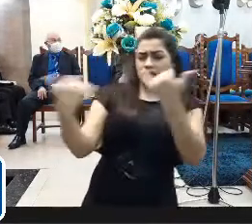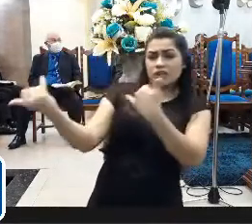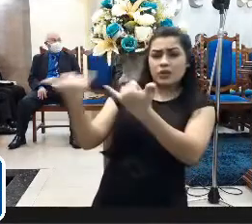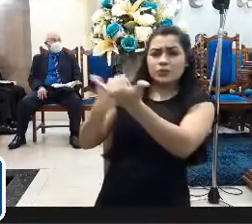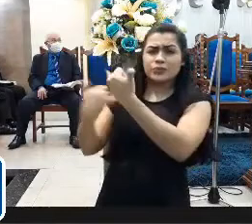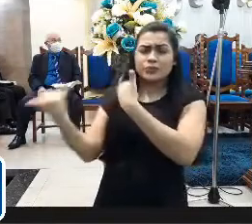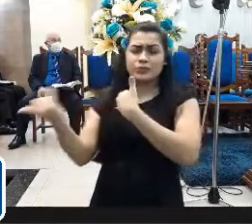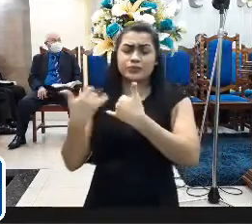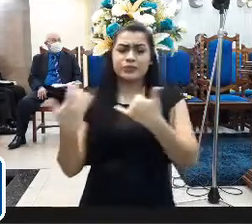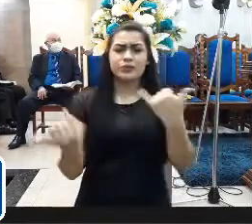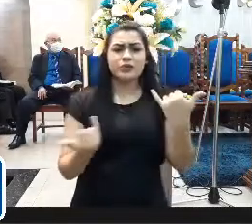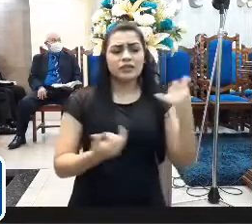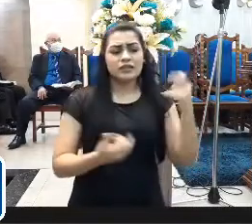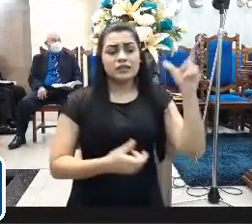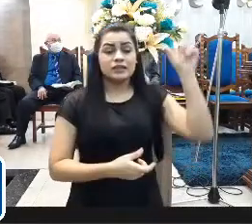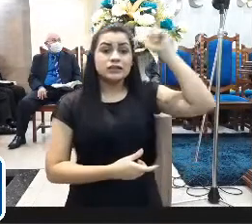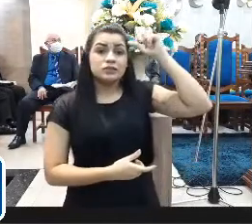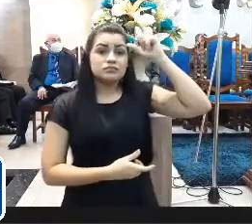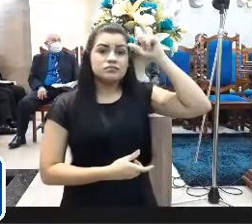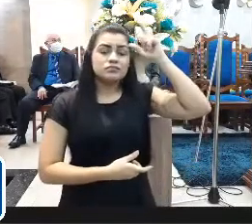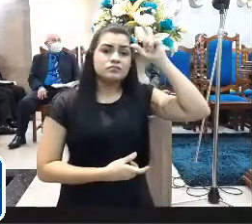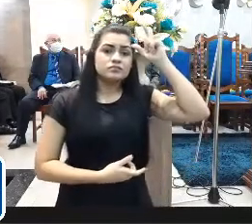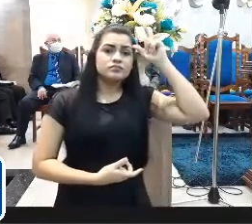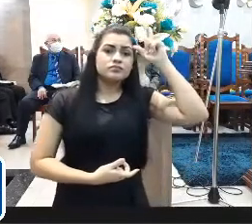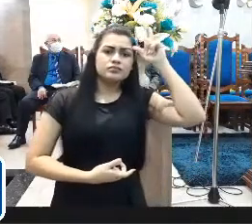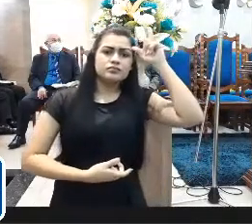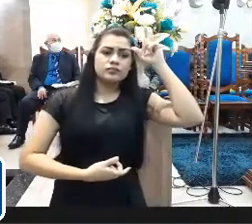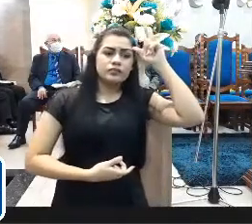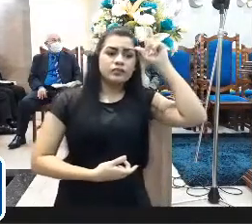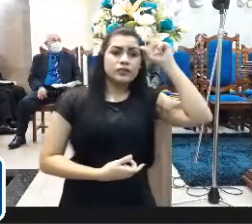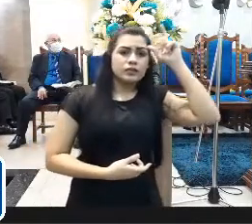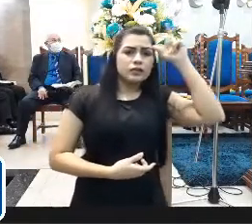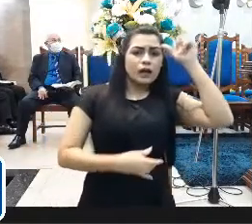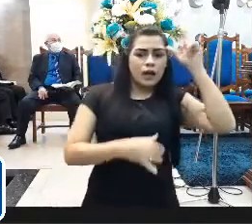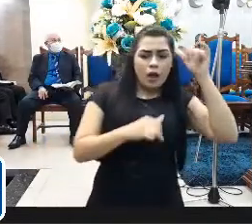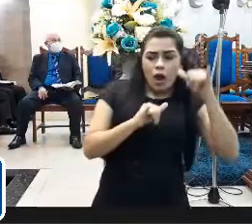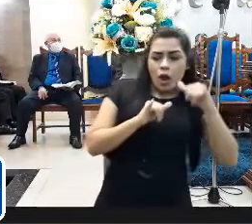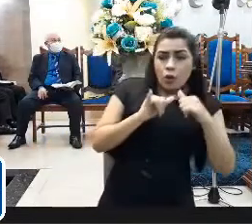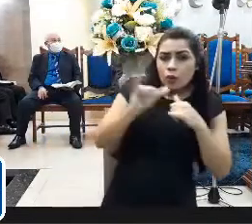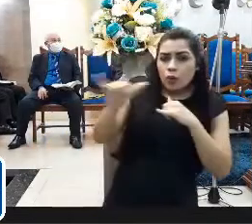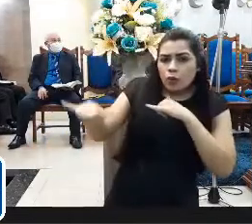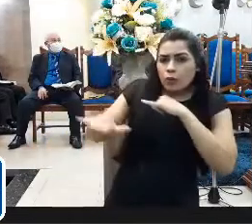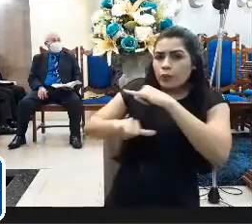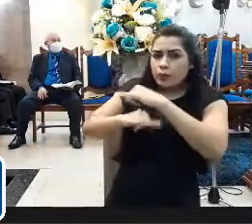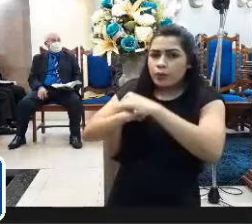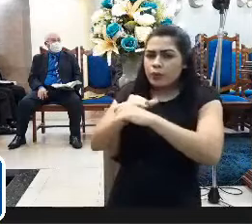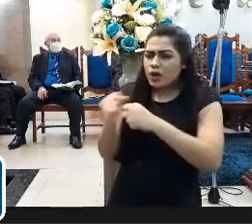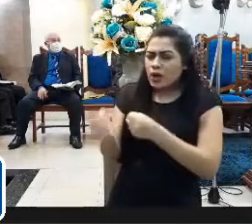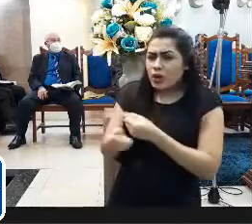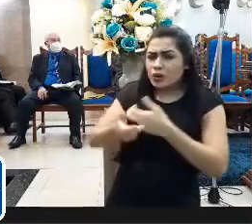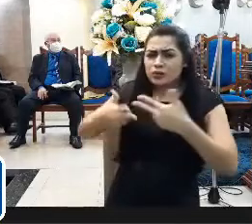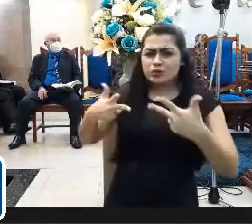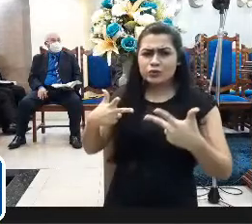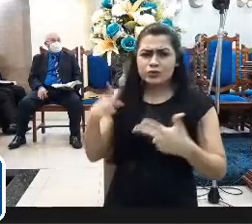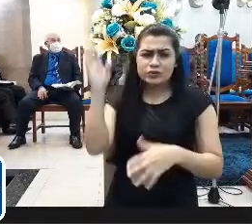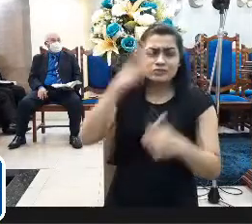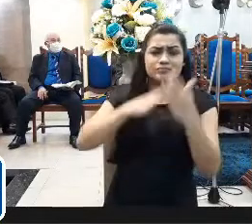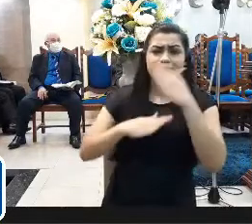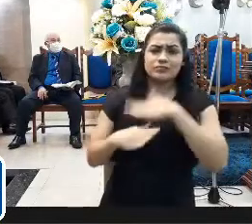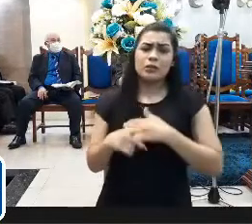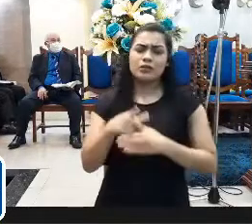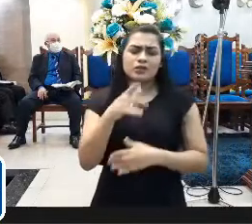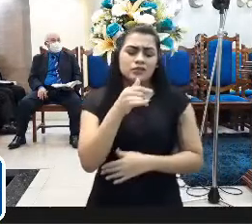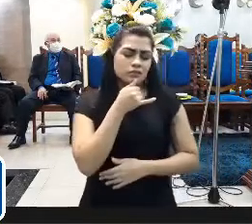lado, vem de outro. Satanás vem soprar cada coisa terrível para lhe atrapalhar, para lhe fazer